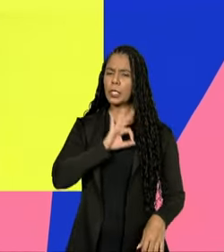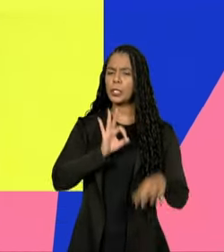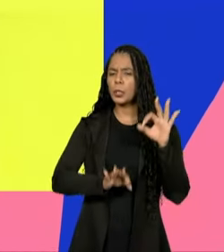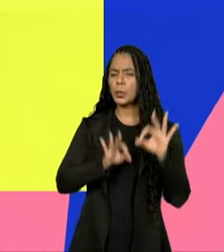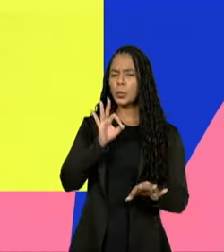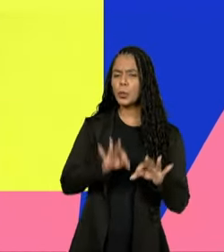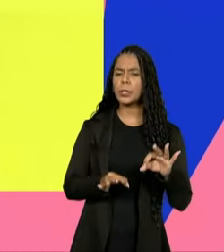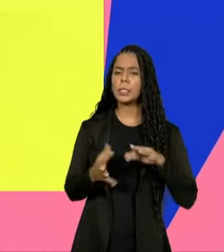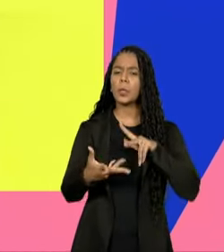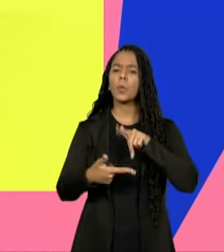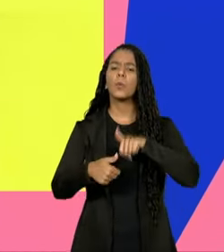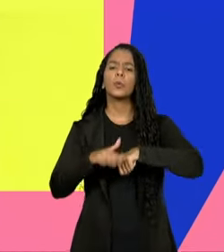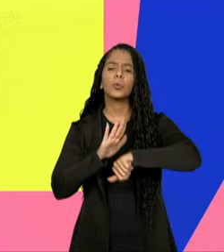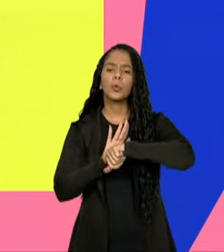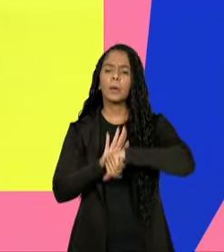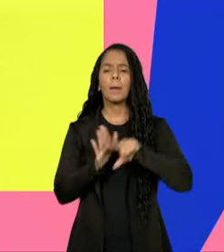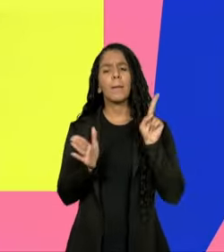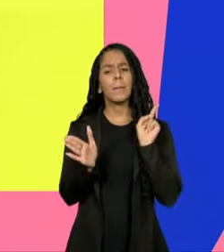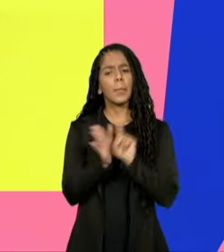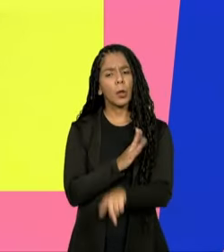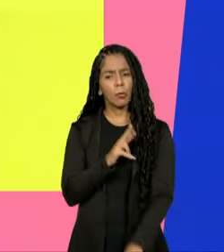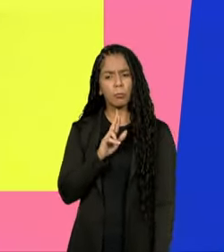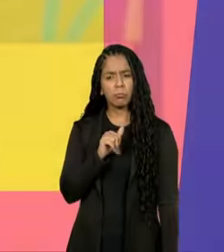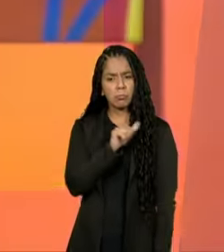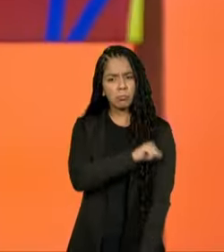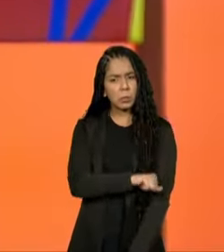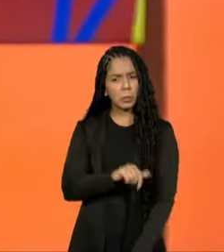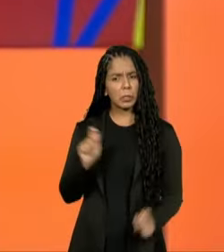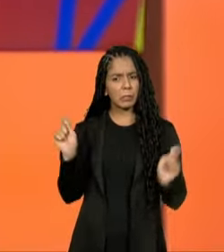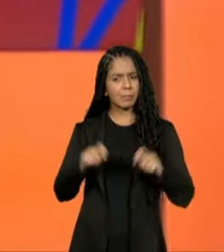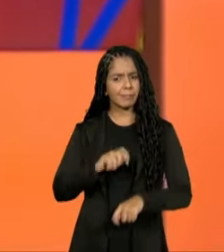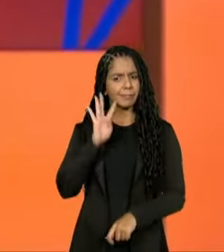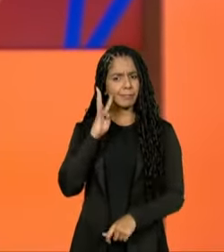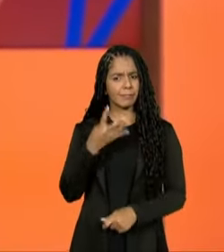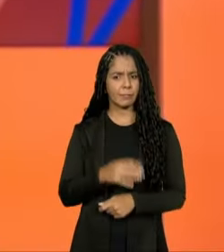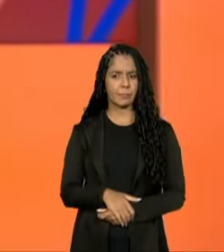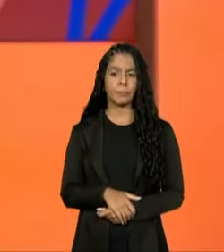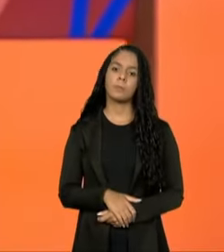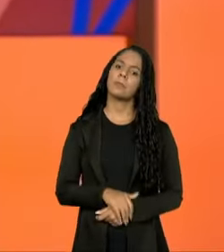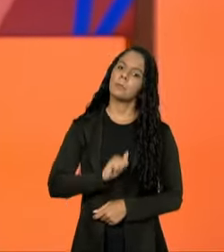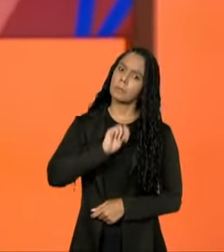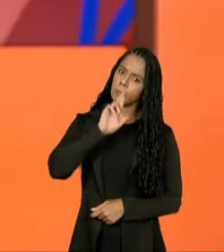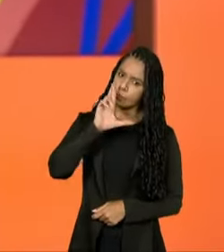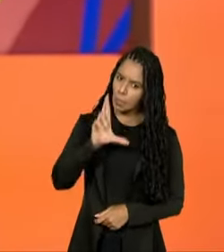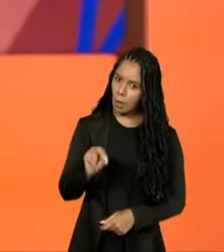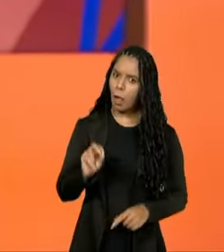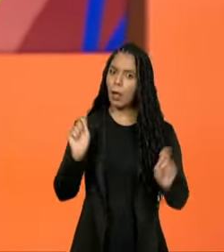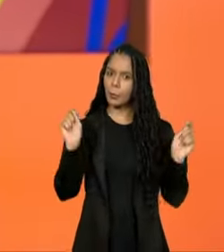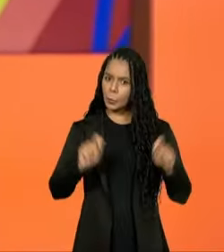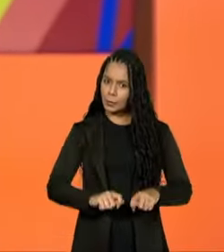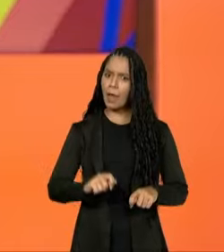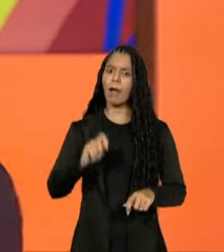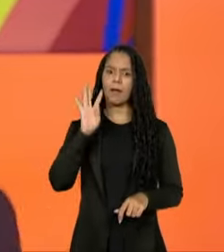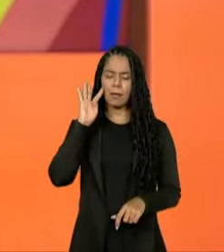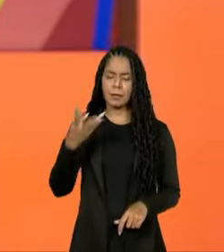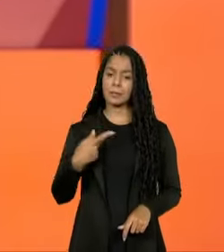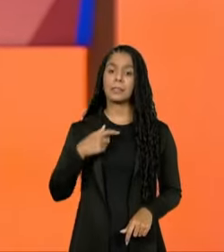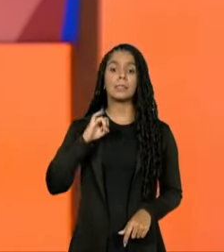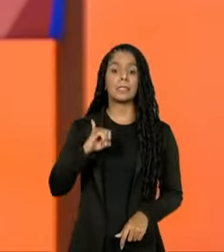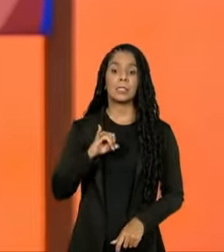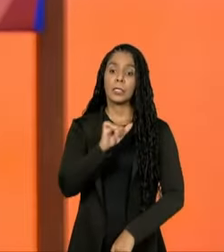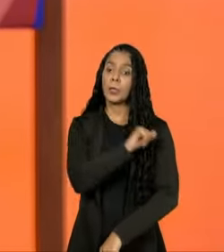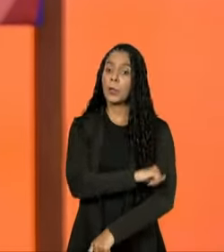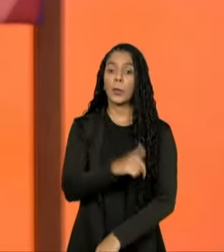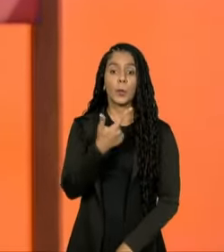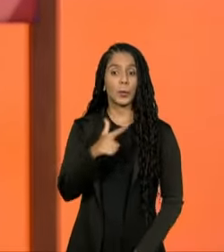mundo do crime, eu pergunto, o Rio tem solução? E agora, Freixo? Tem, claro, imagina. Se o Rio não tiver solução, o Brasil